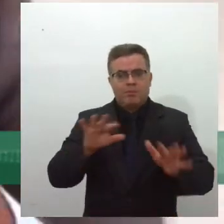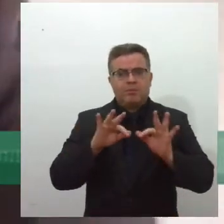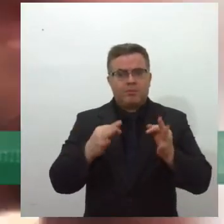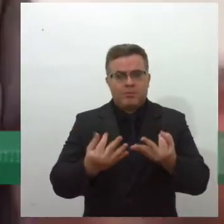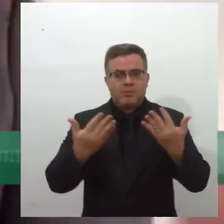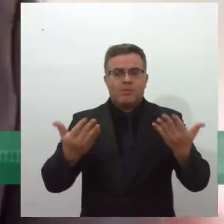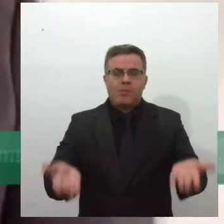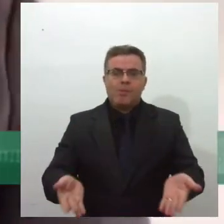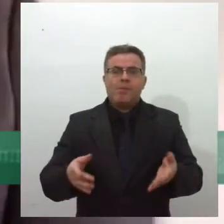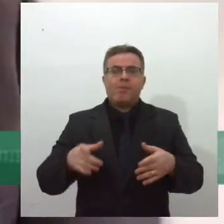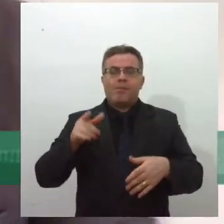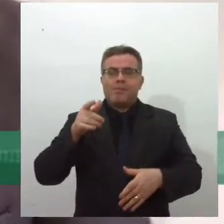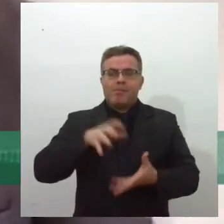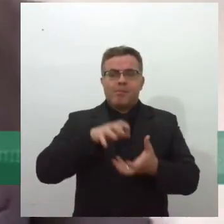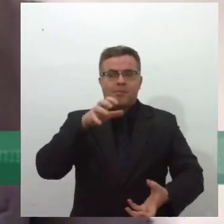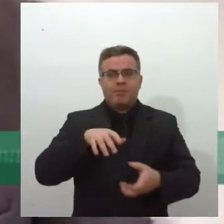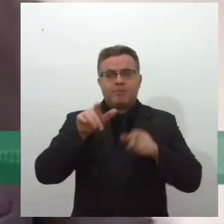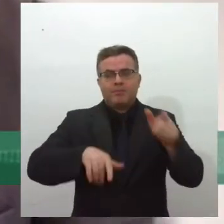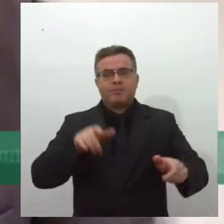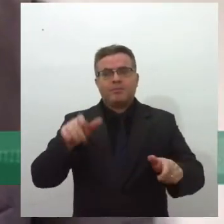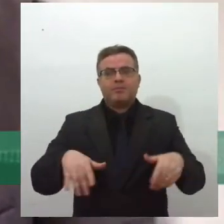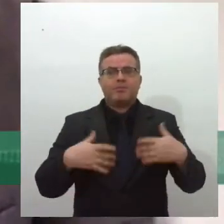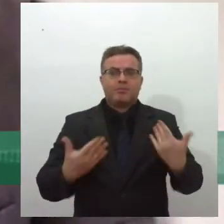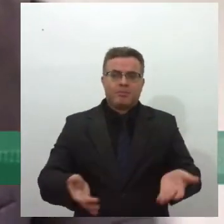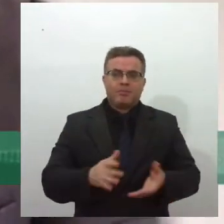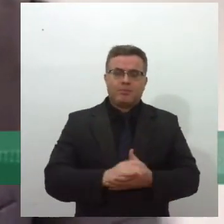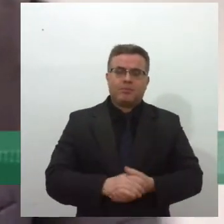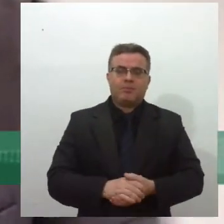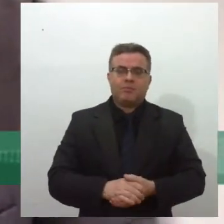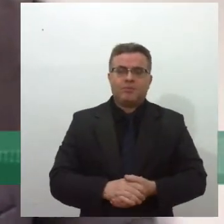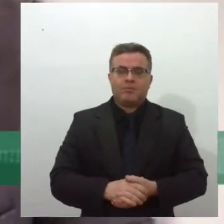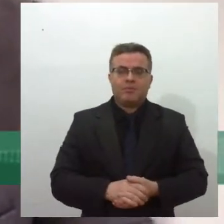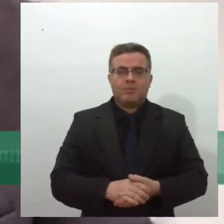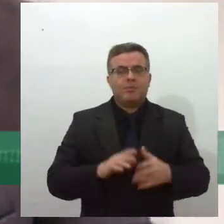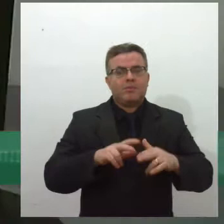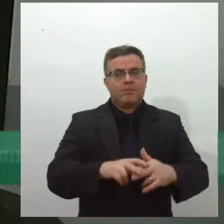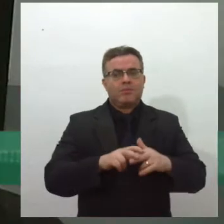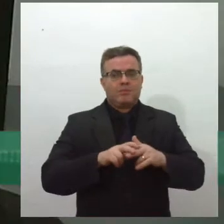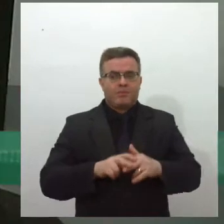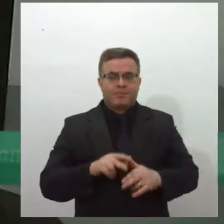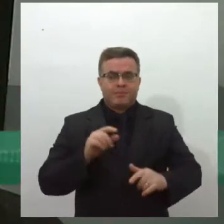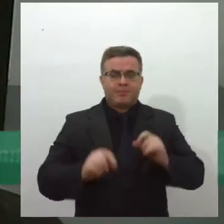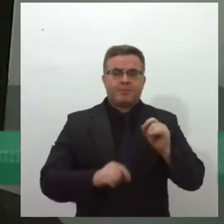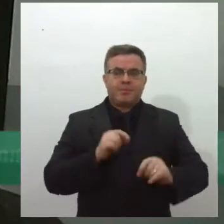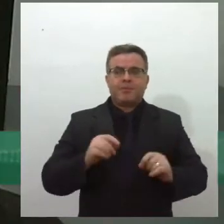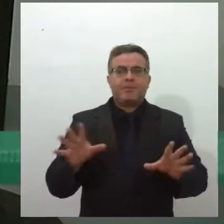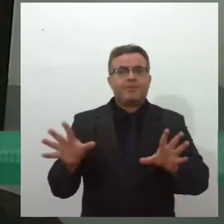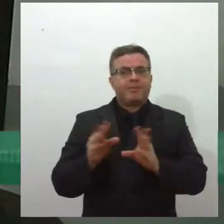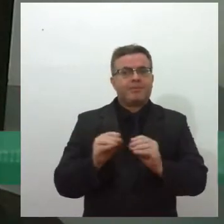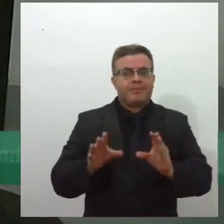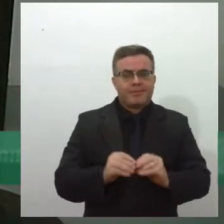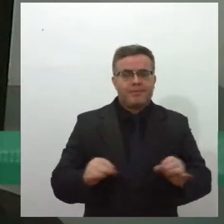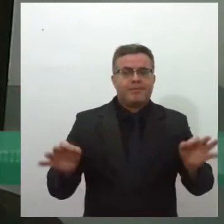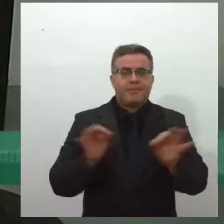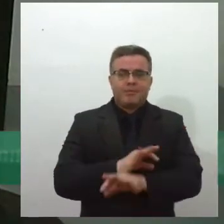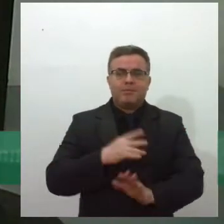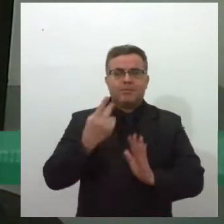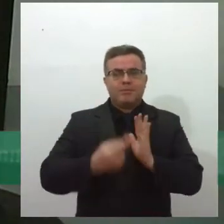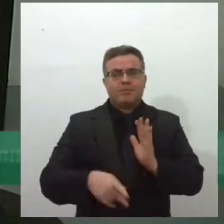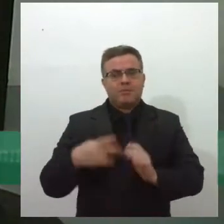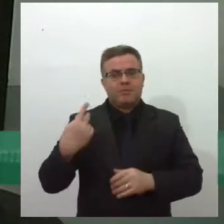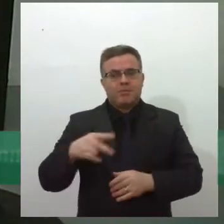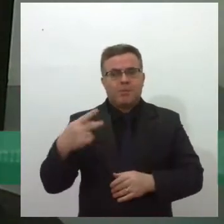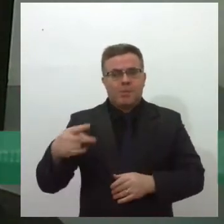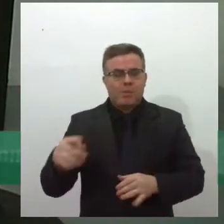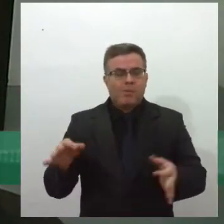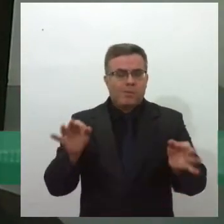desse idoso, dessa pessoa que está incapacitada. Então, no caso, seria um somatório ao projeto de lei que já, a